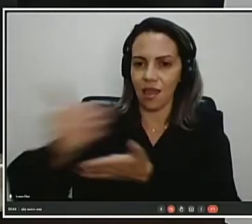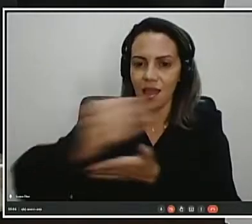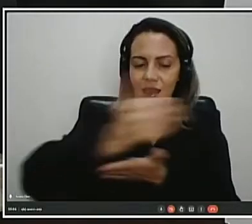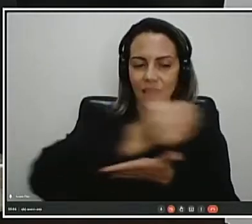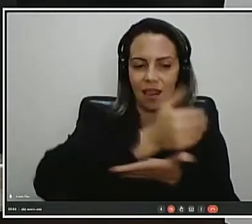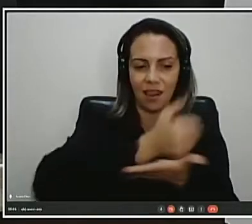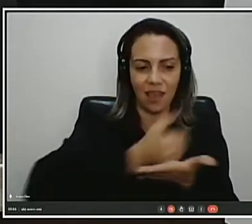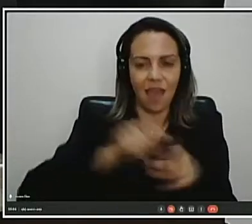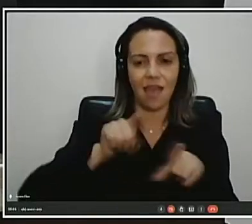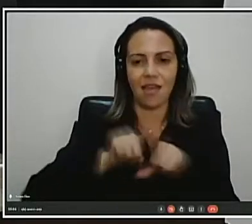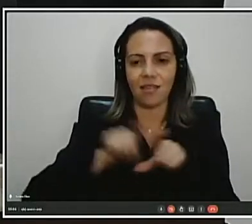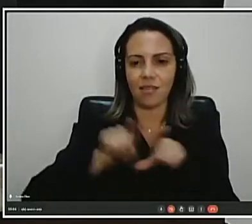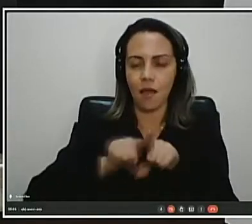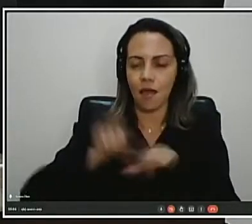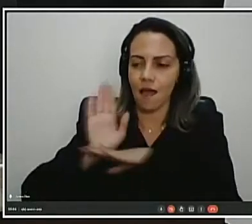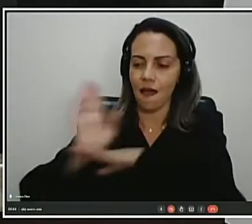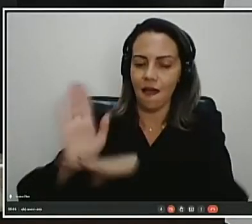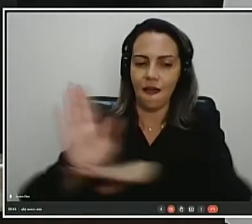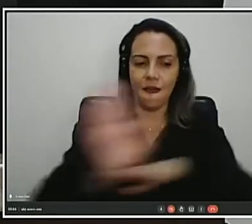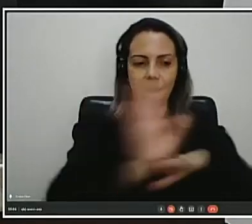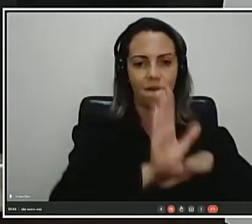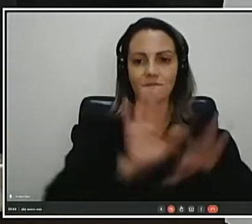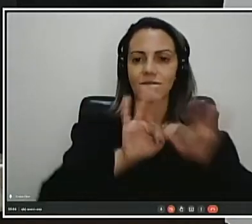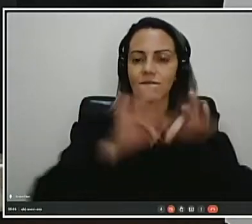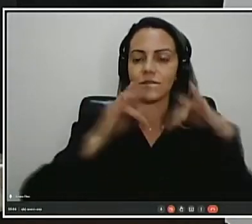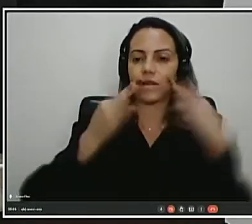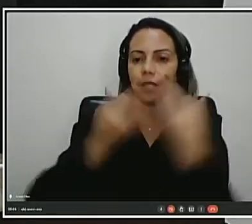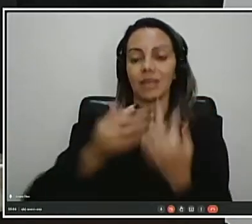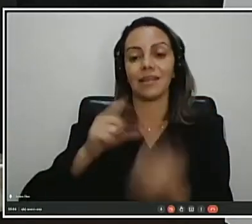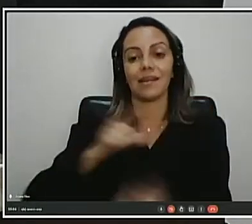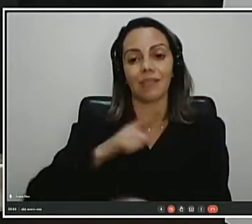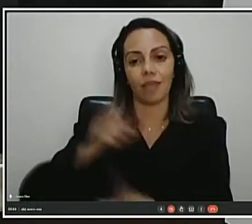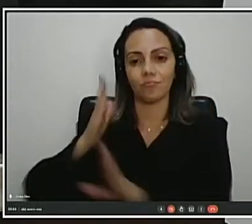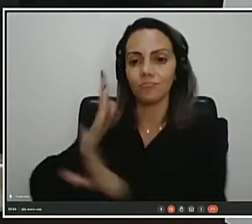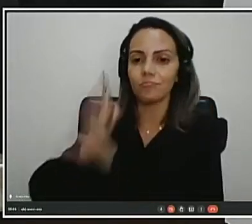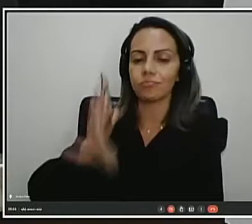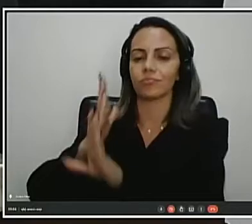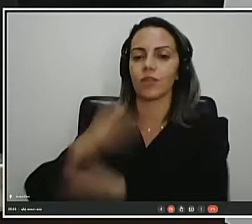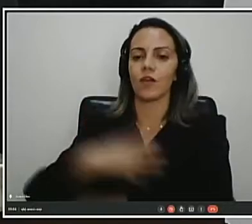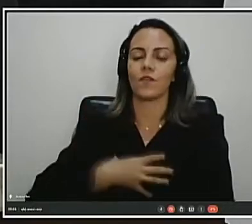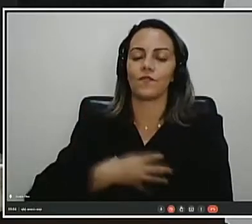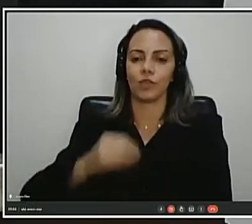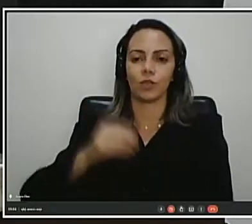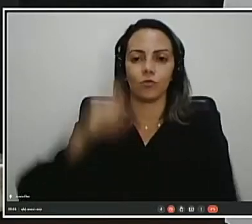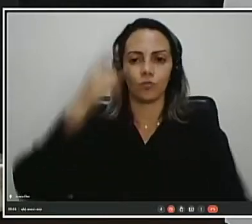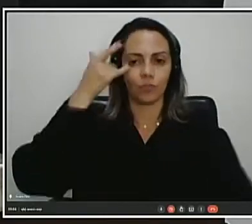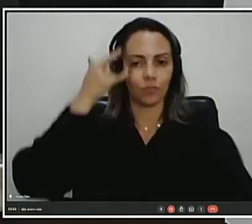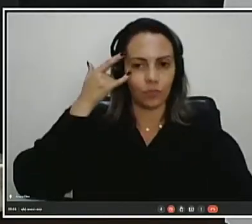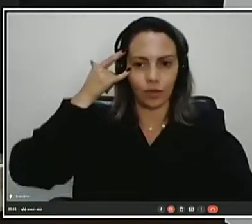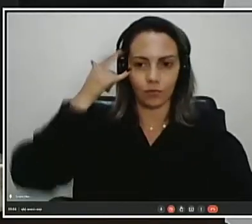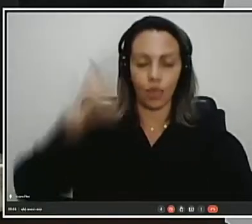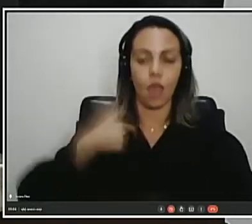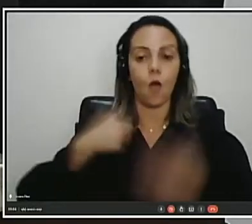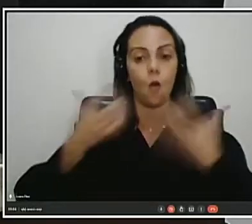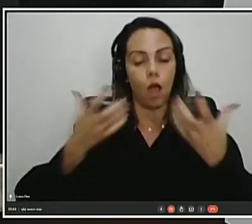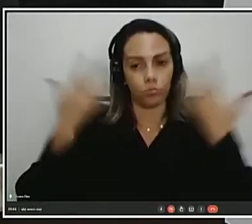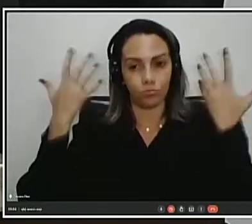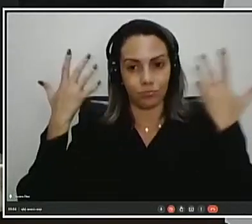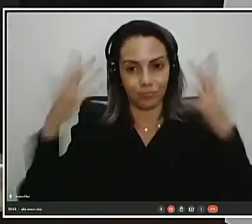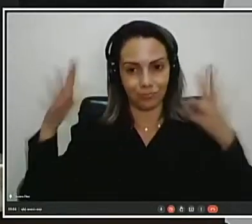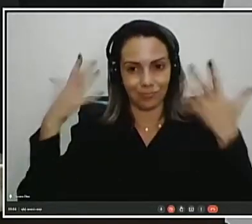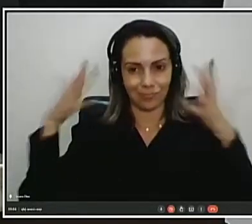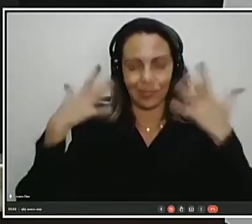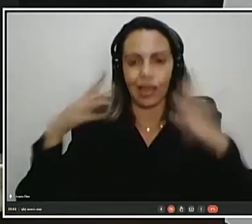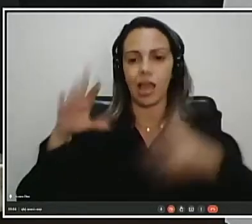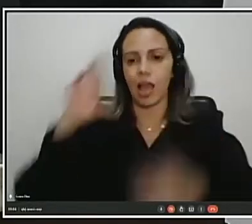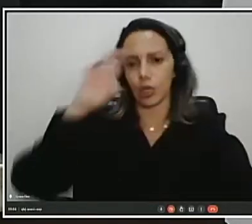as famílias que recebem o diagnóstico de seus filhos de síndrome de Down. Então, gostaria de parabenizar. Também a diretoria